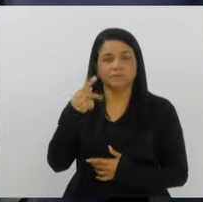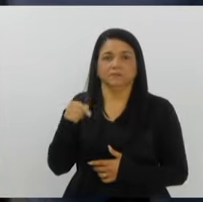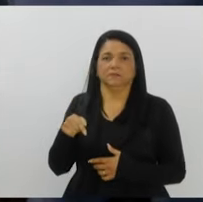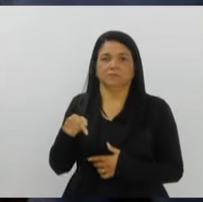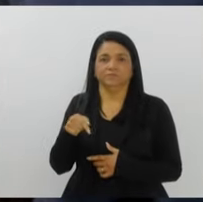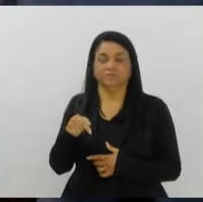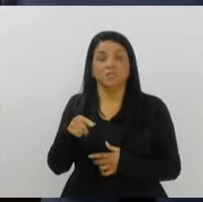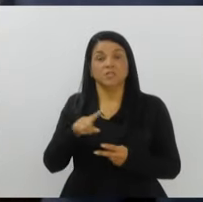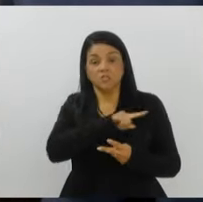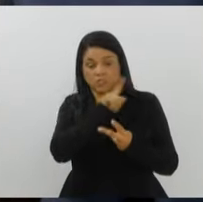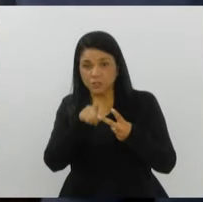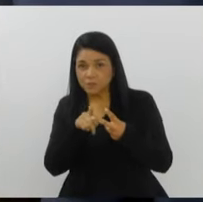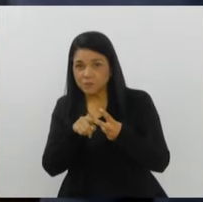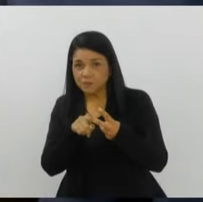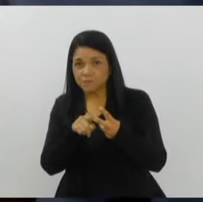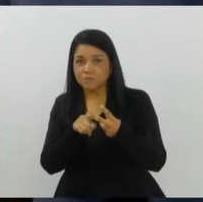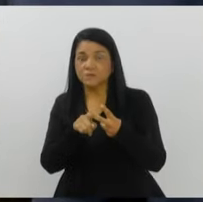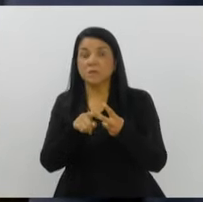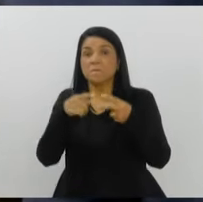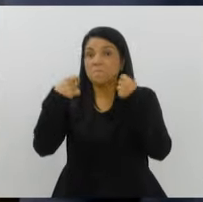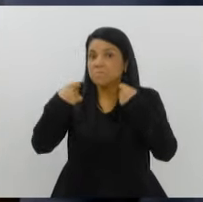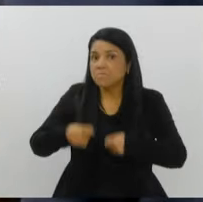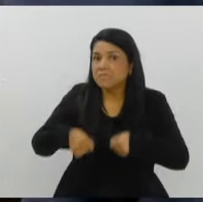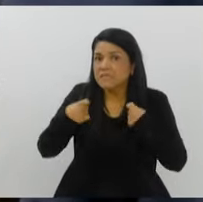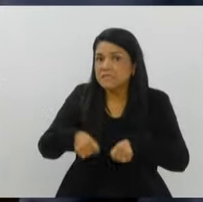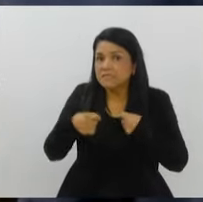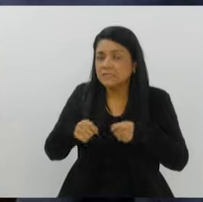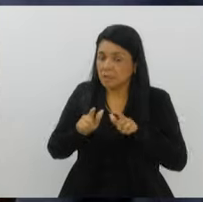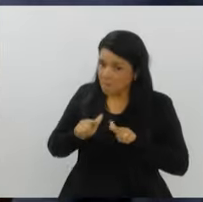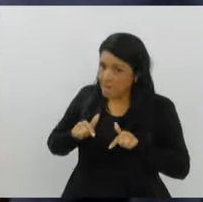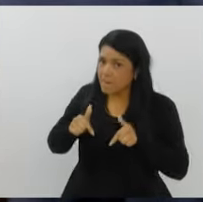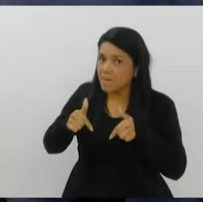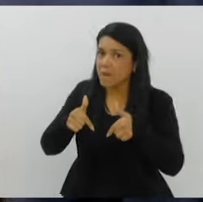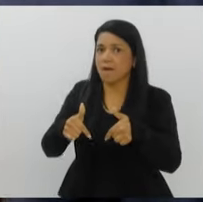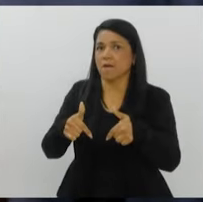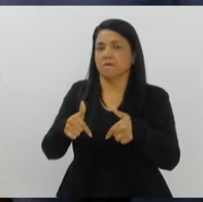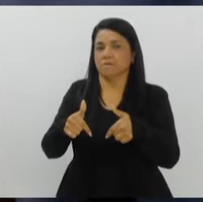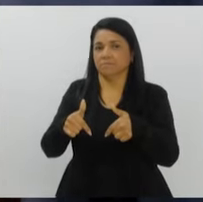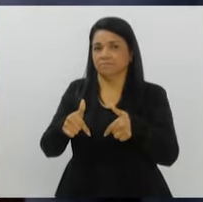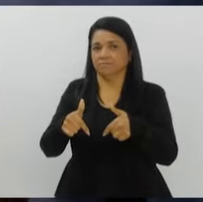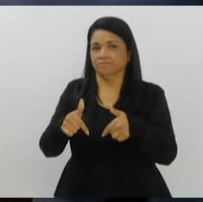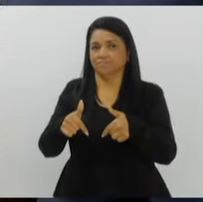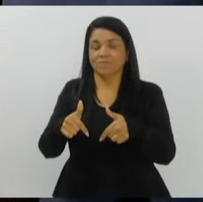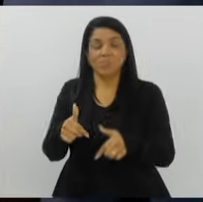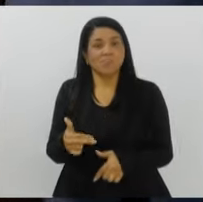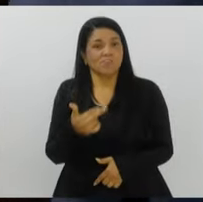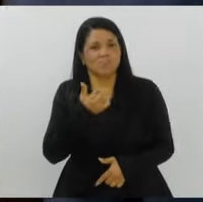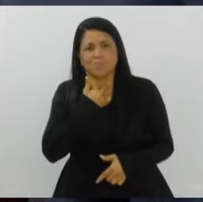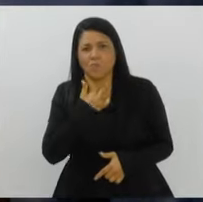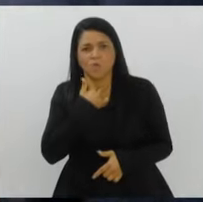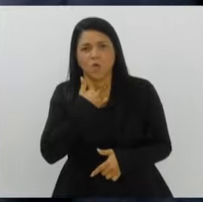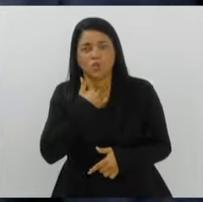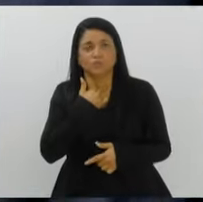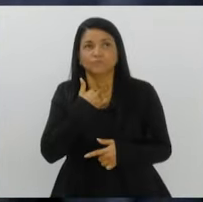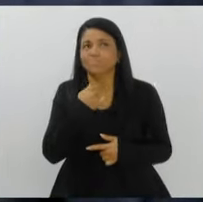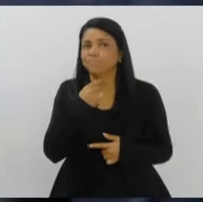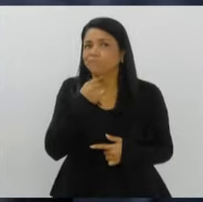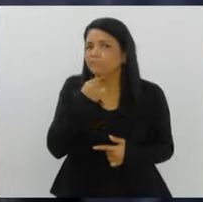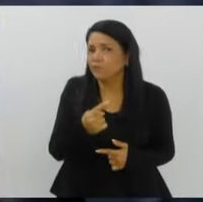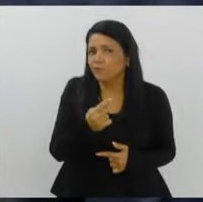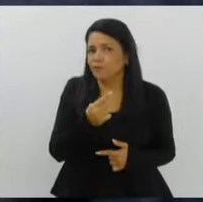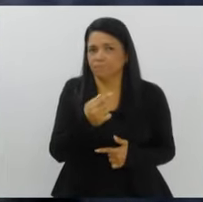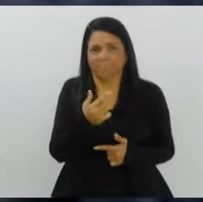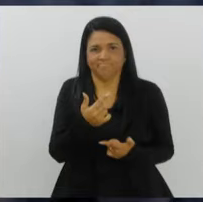E, segundo, a gente precisa tomar as devidas providências. A gente não pode duvidar